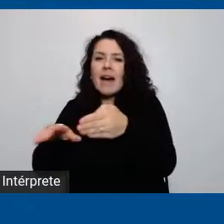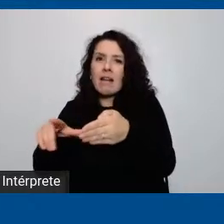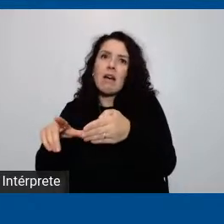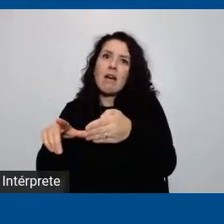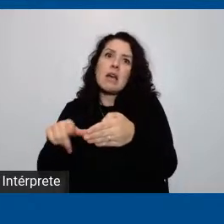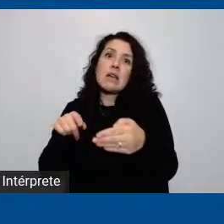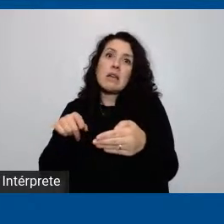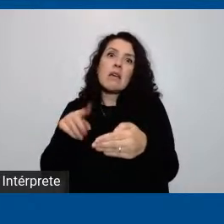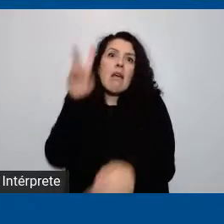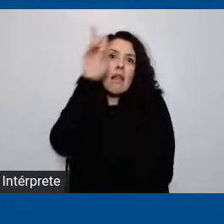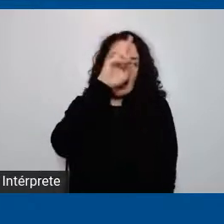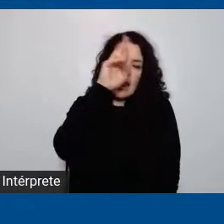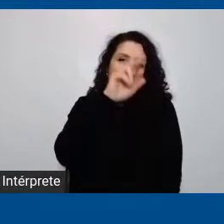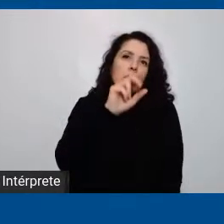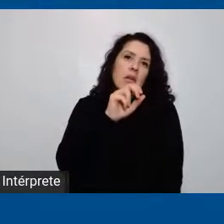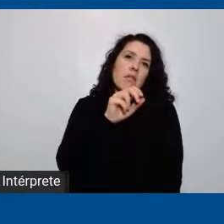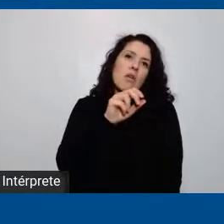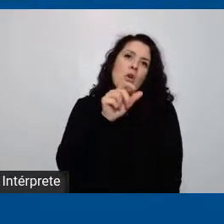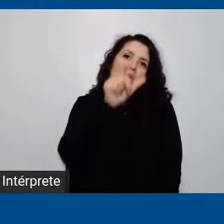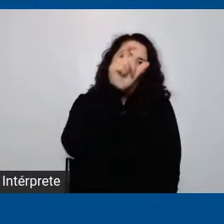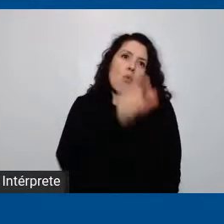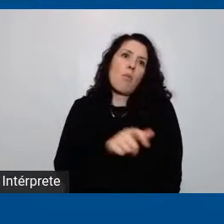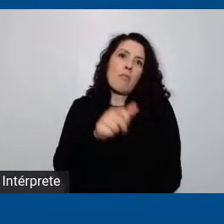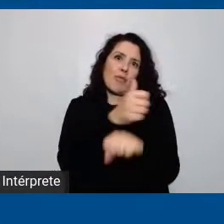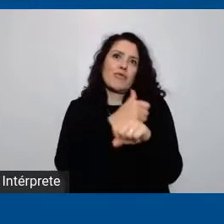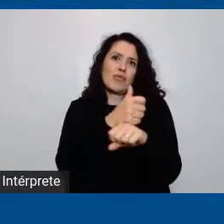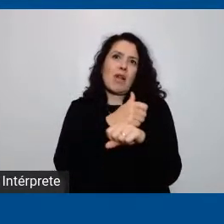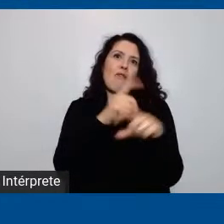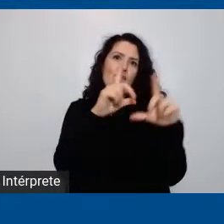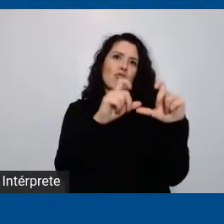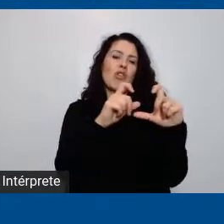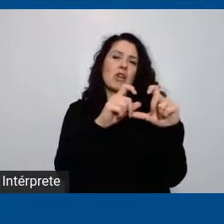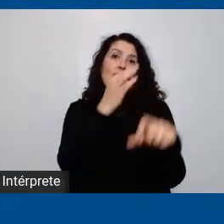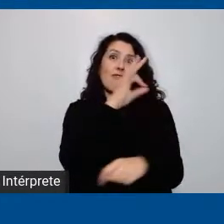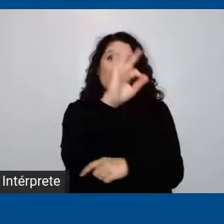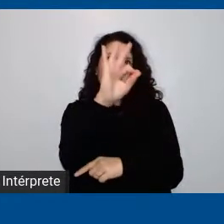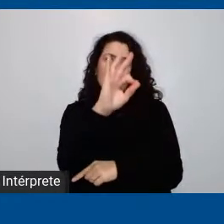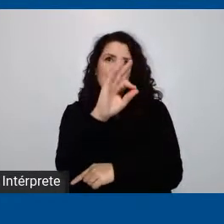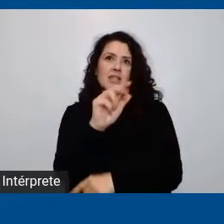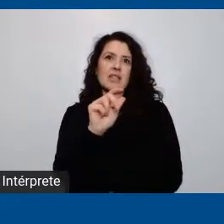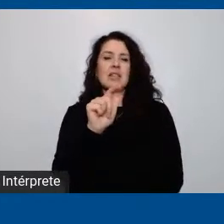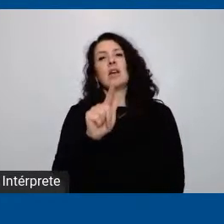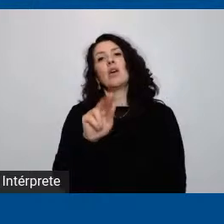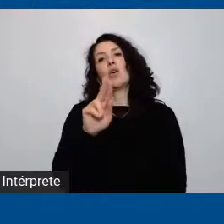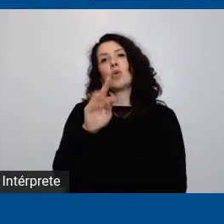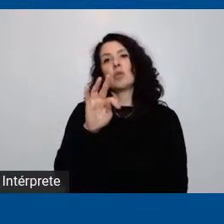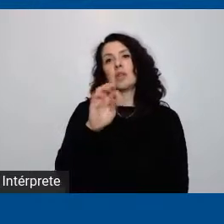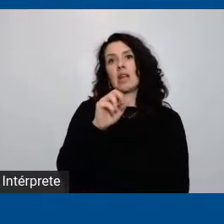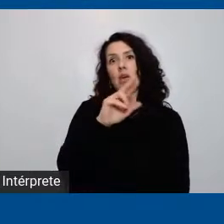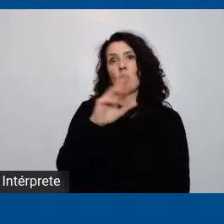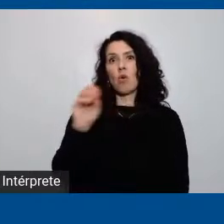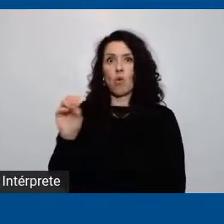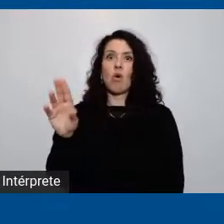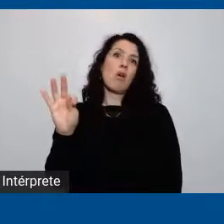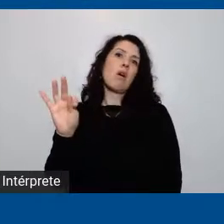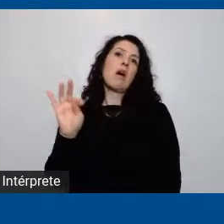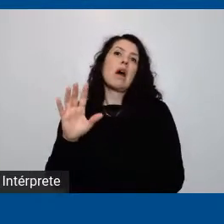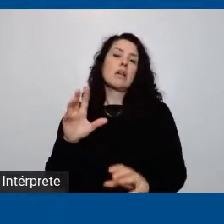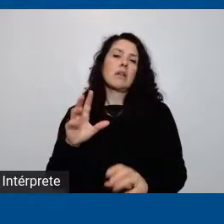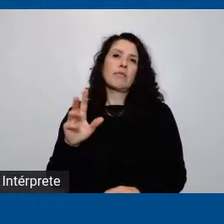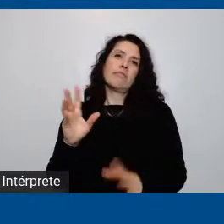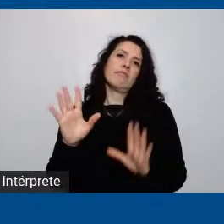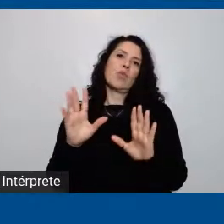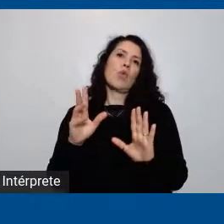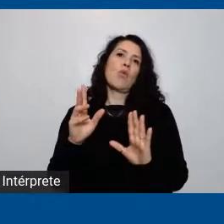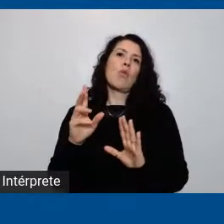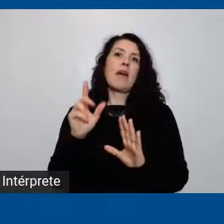que o Gotterot é um francês, né? E eles são de formação francesa, não são todos os três são cariocas,